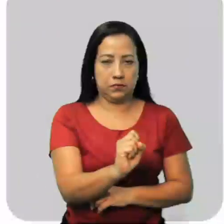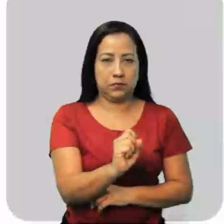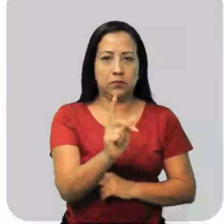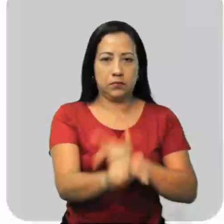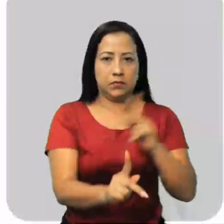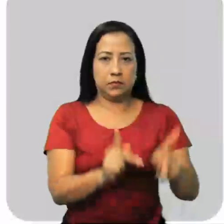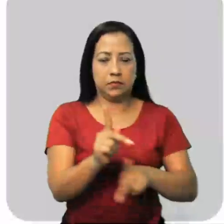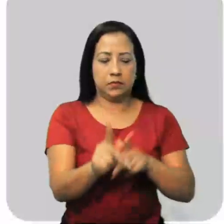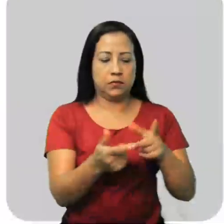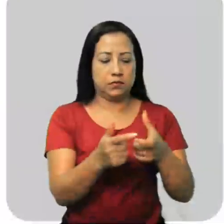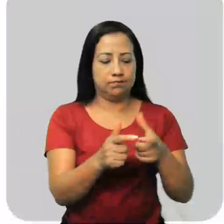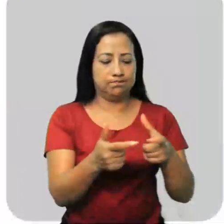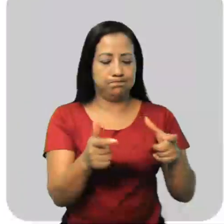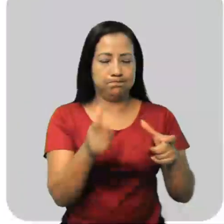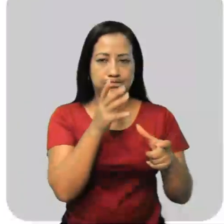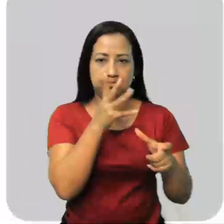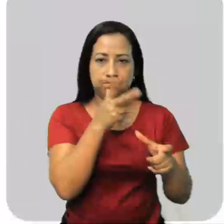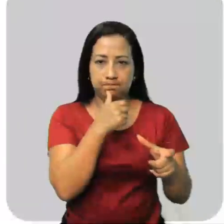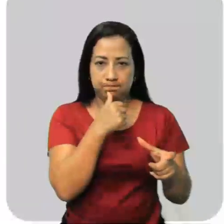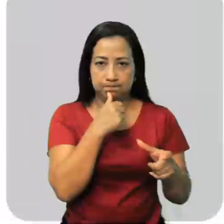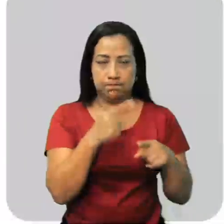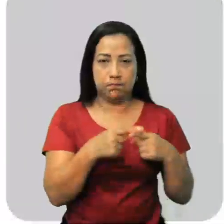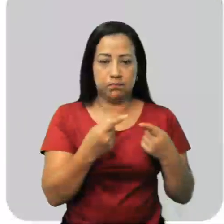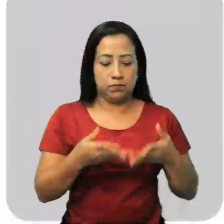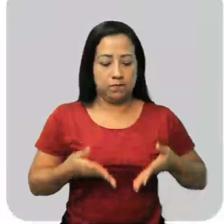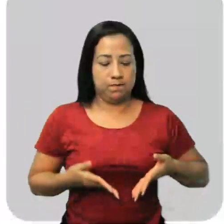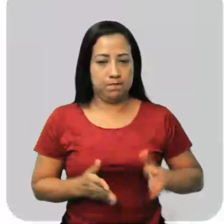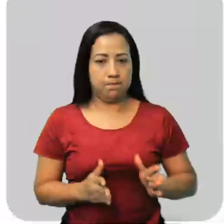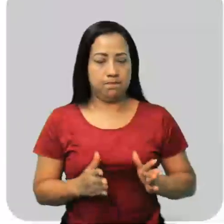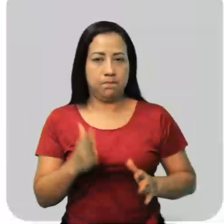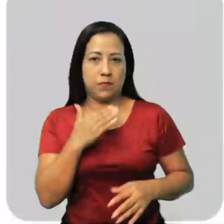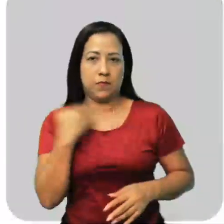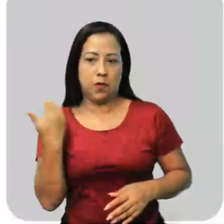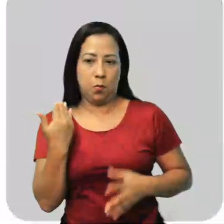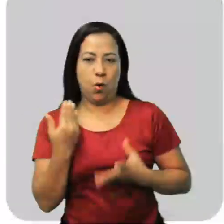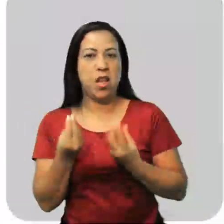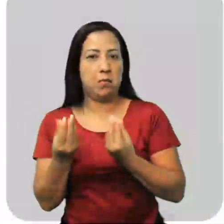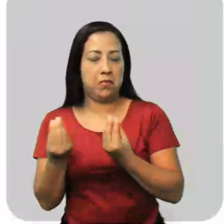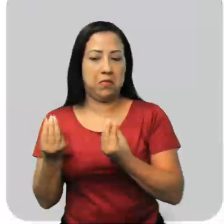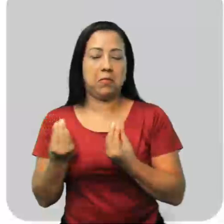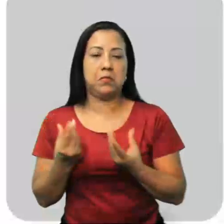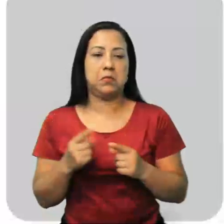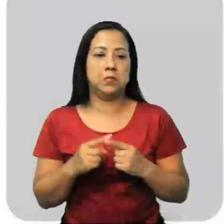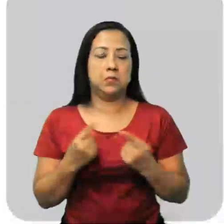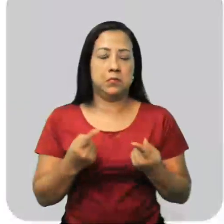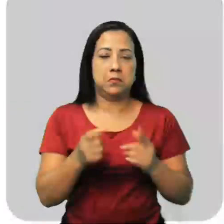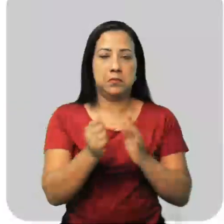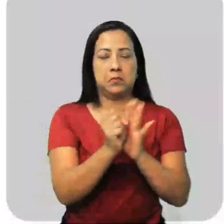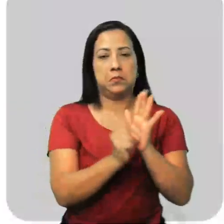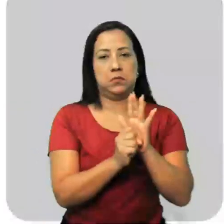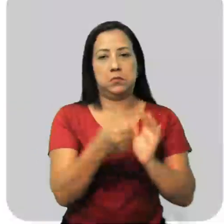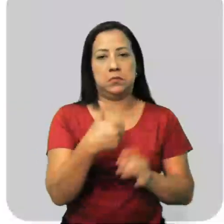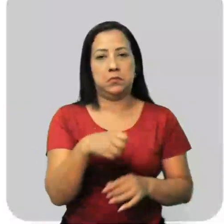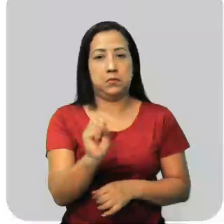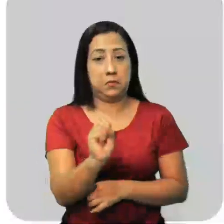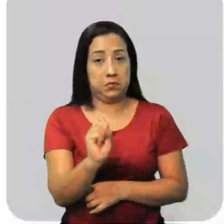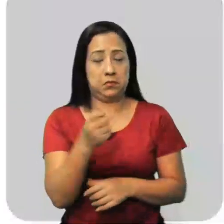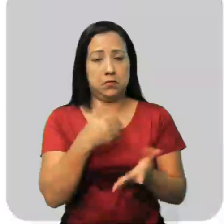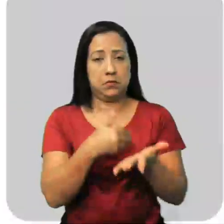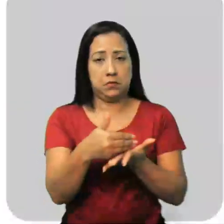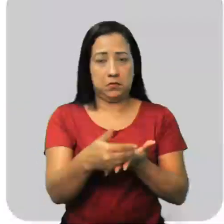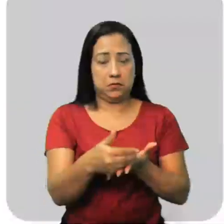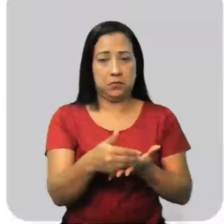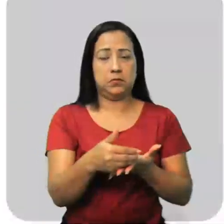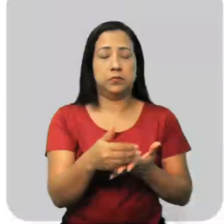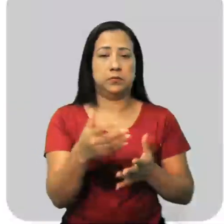muito. Isso está relacionado com a qualidade de vida. Século XVIII começa a Revolução Industrial.